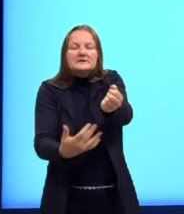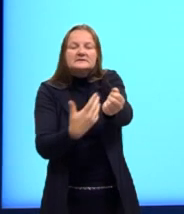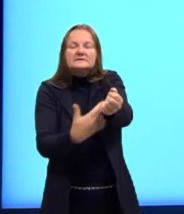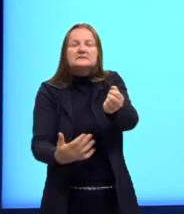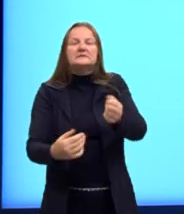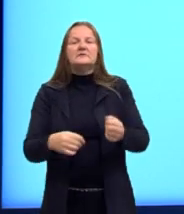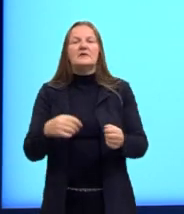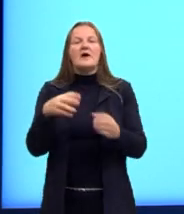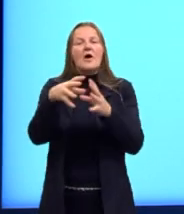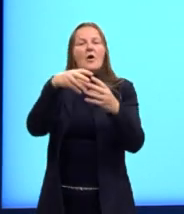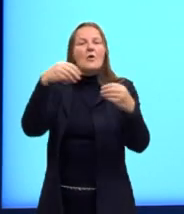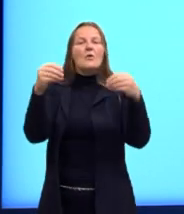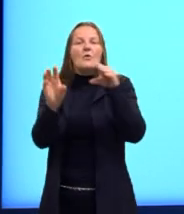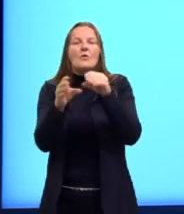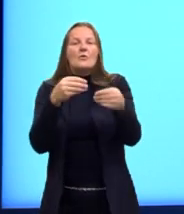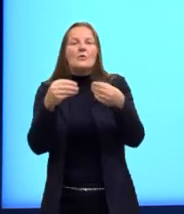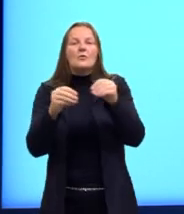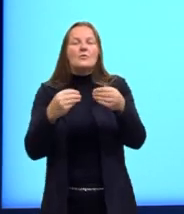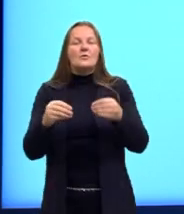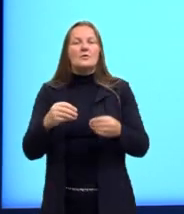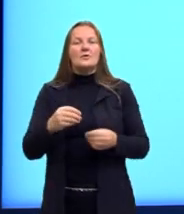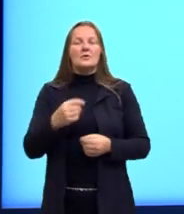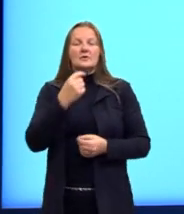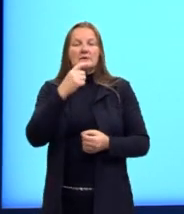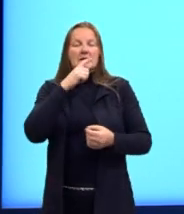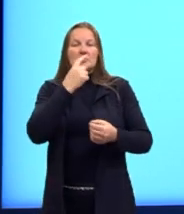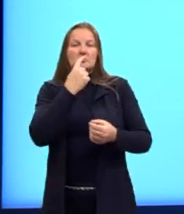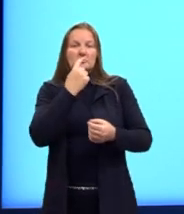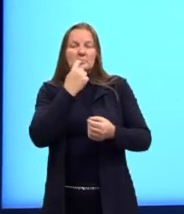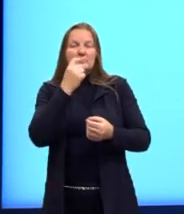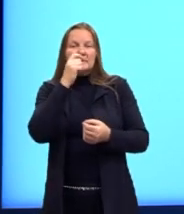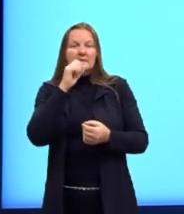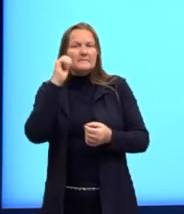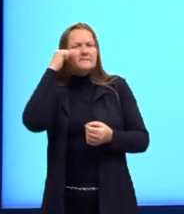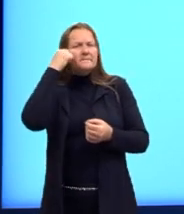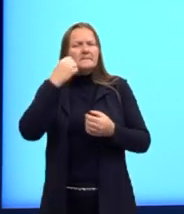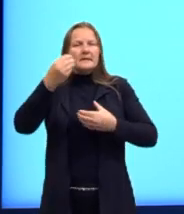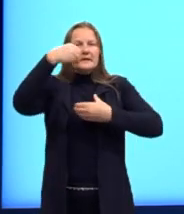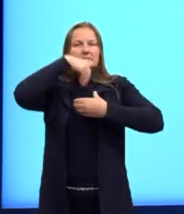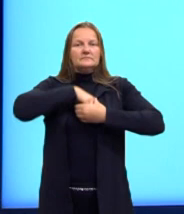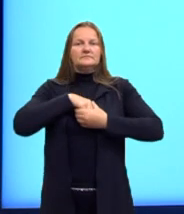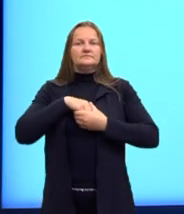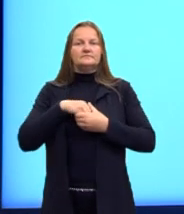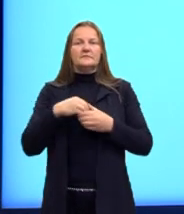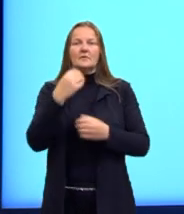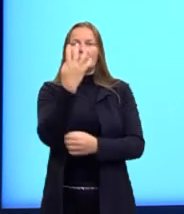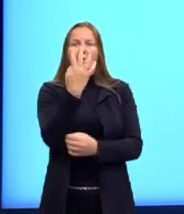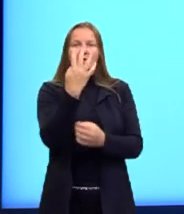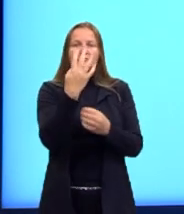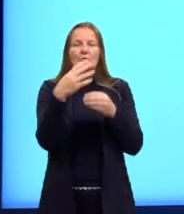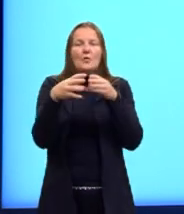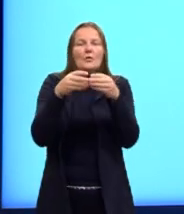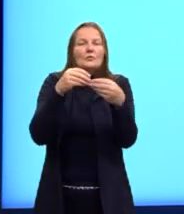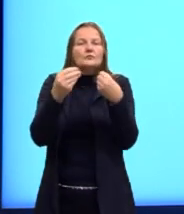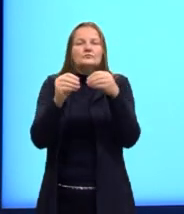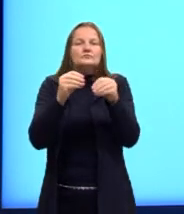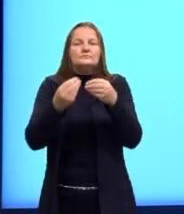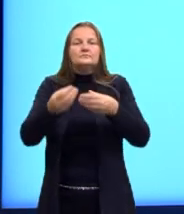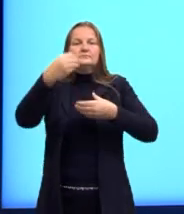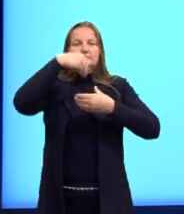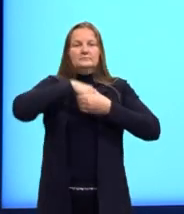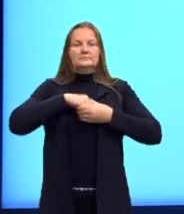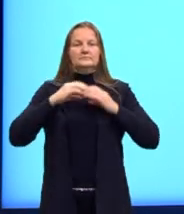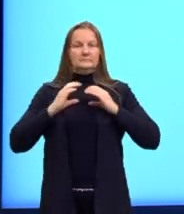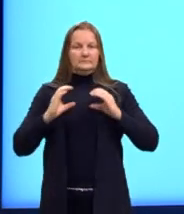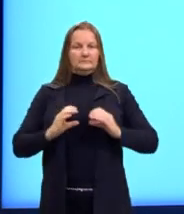a fleuma abílis negra e amarela Esses povos acreditavam que esses quatro fluidos eram os responsáveis por